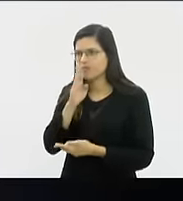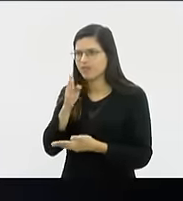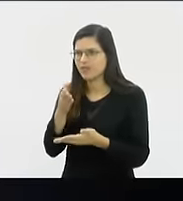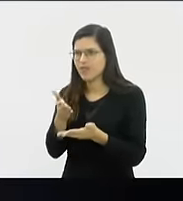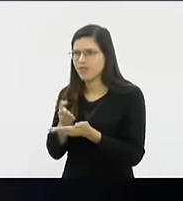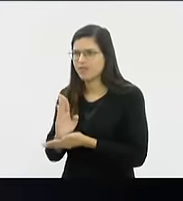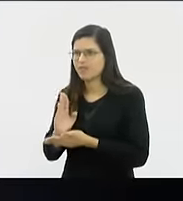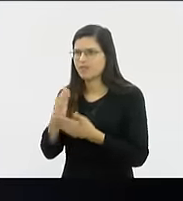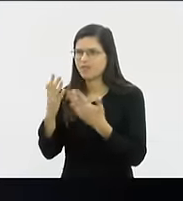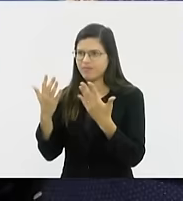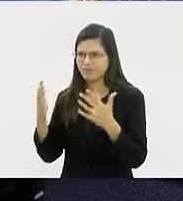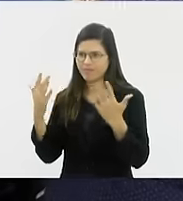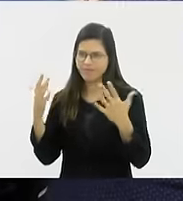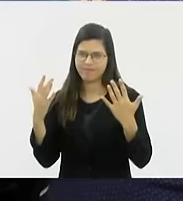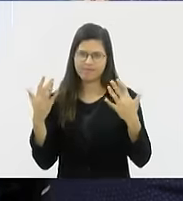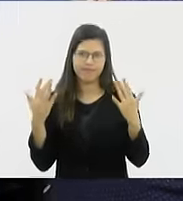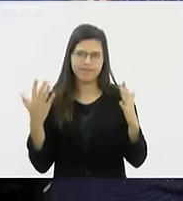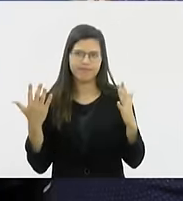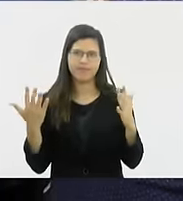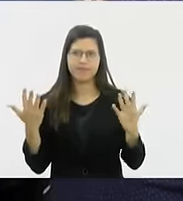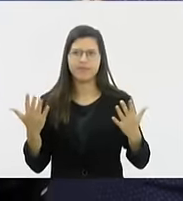estão, aprovado.